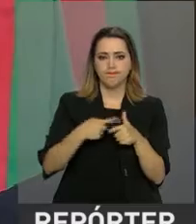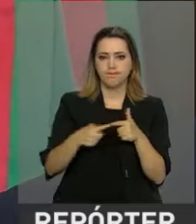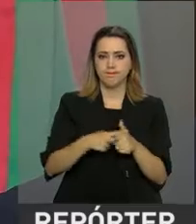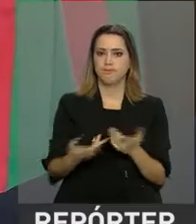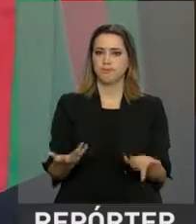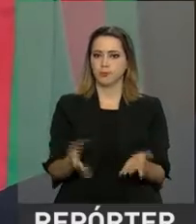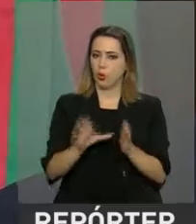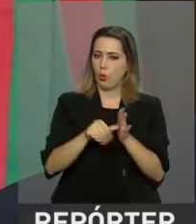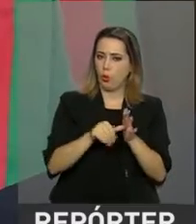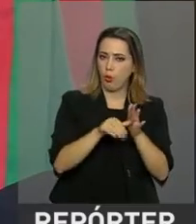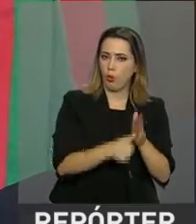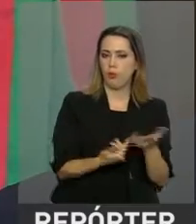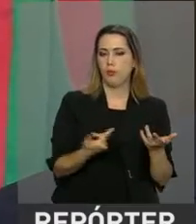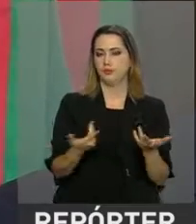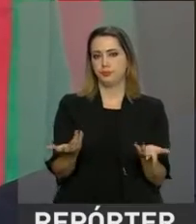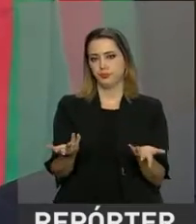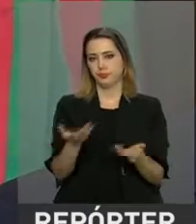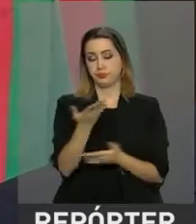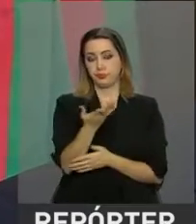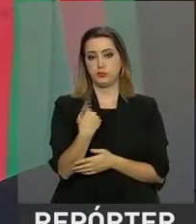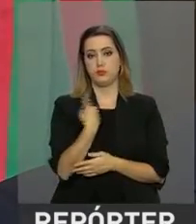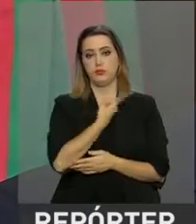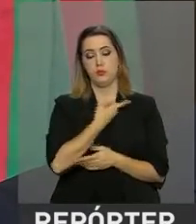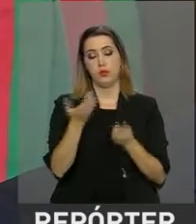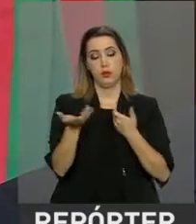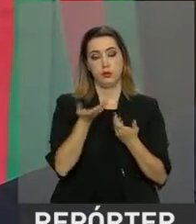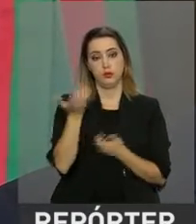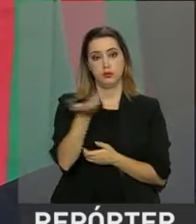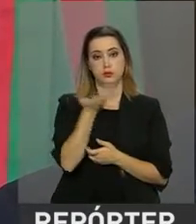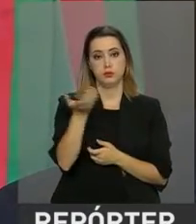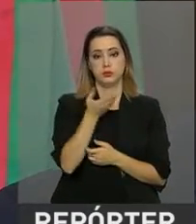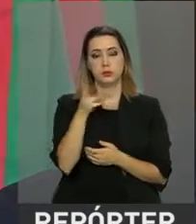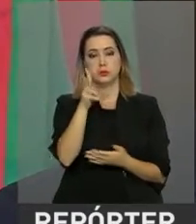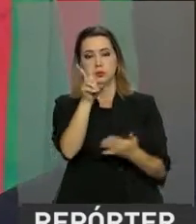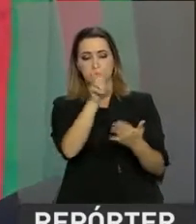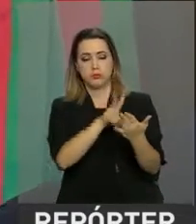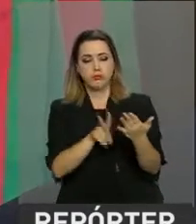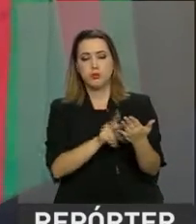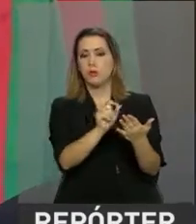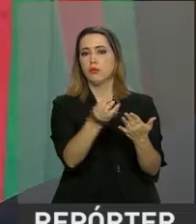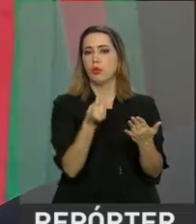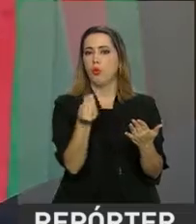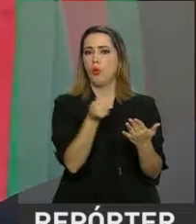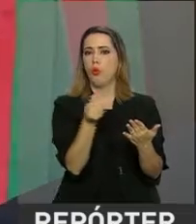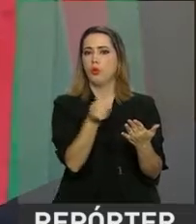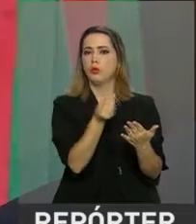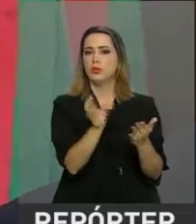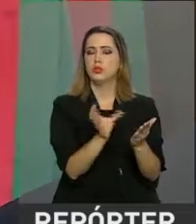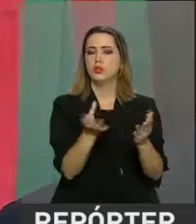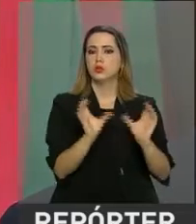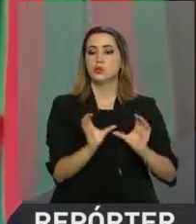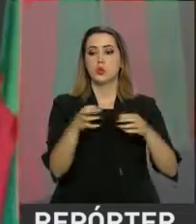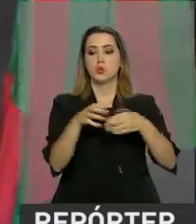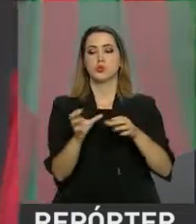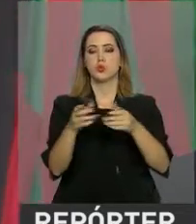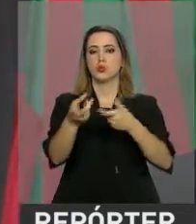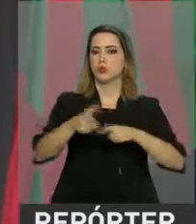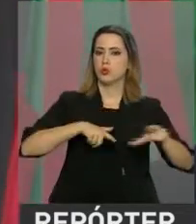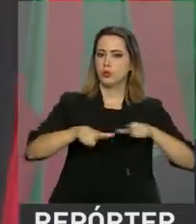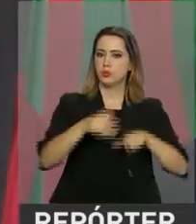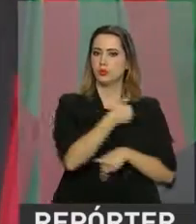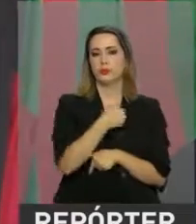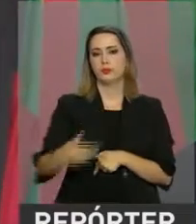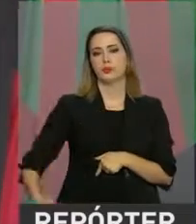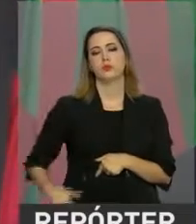propusemos criar um indicador para medir como estão as instituições seja na entrega da educação da saúde do